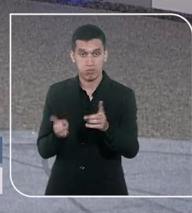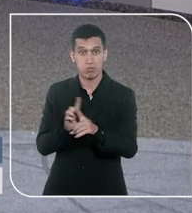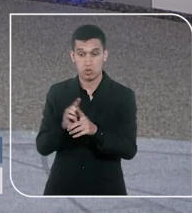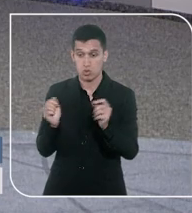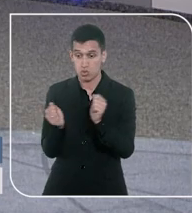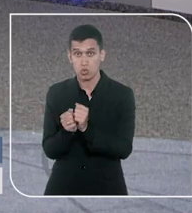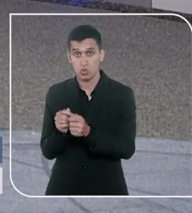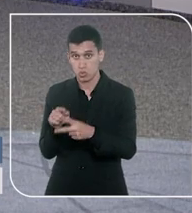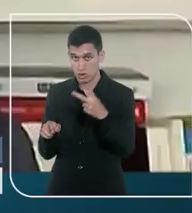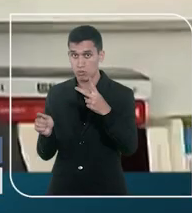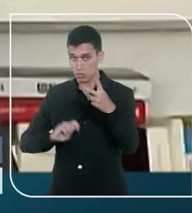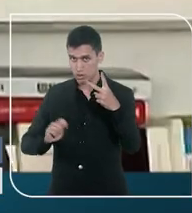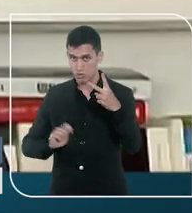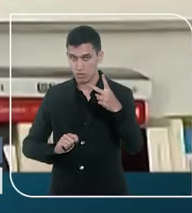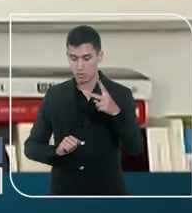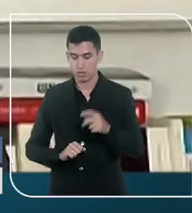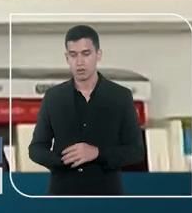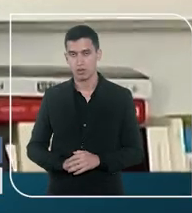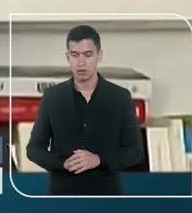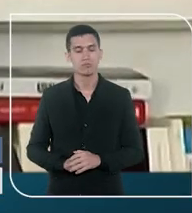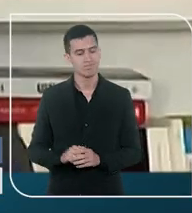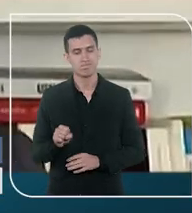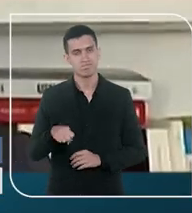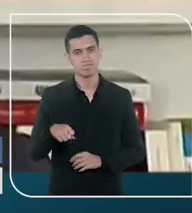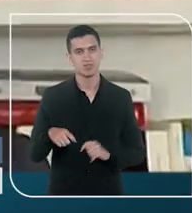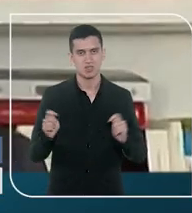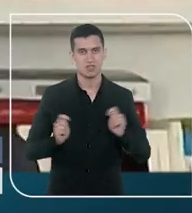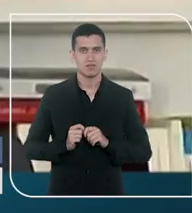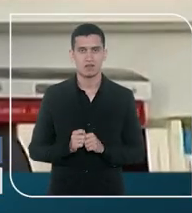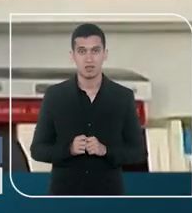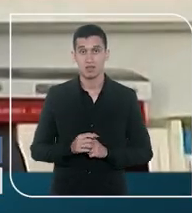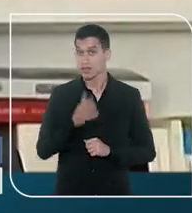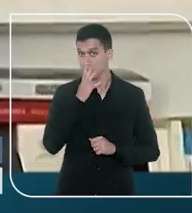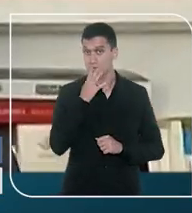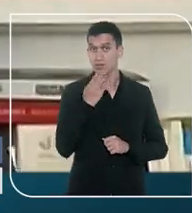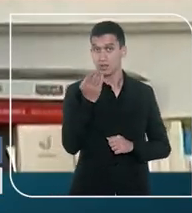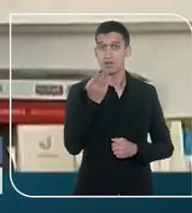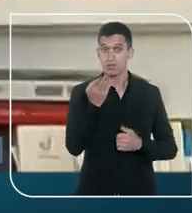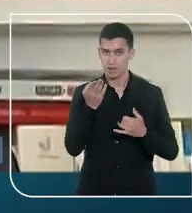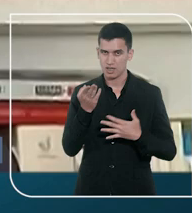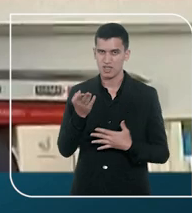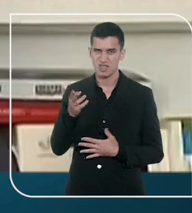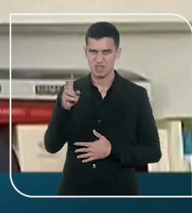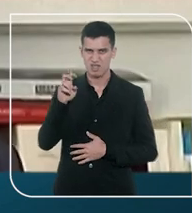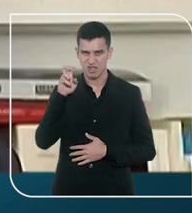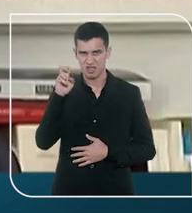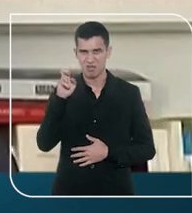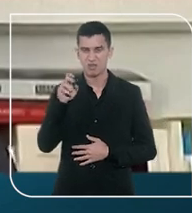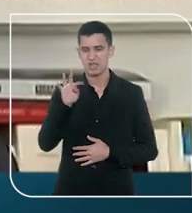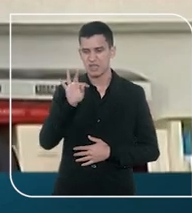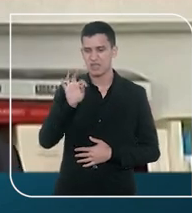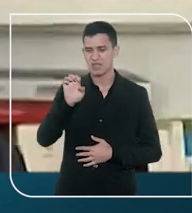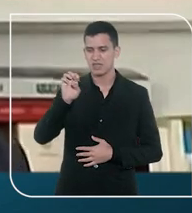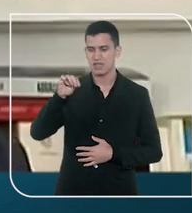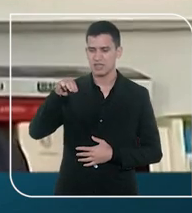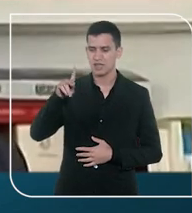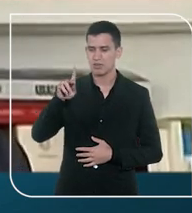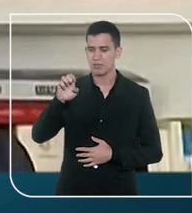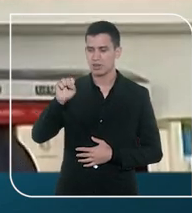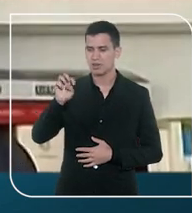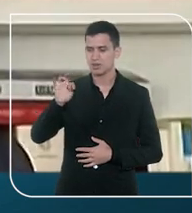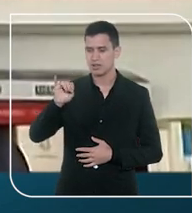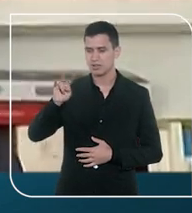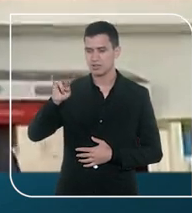Perfeito, Fátima, excelente. É sim, é sim. E é interessante você falar dessa questão da tempestividade, não é? Do prazo, citar o